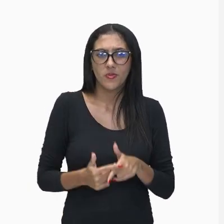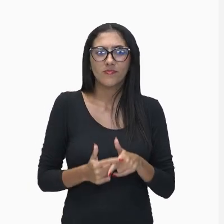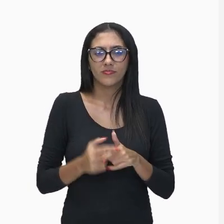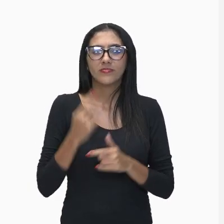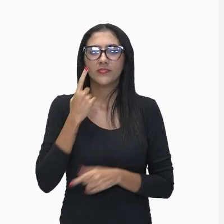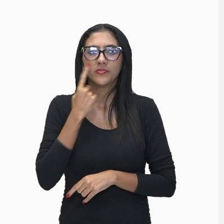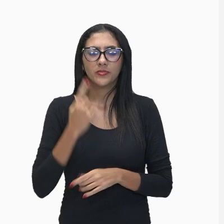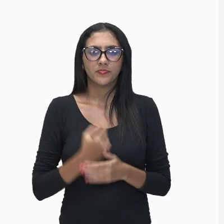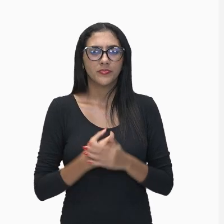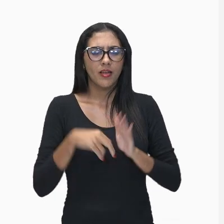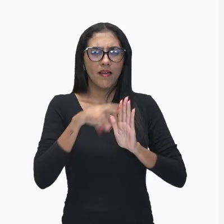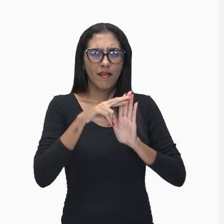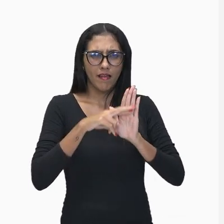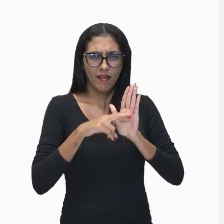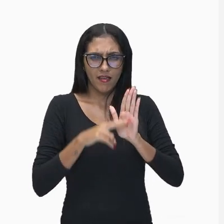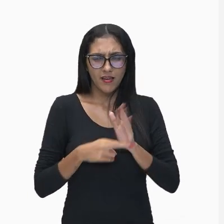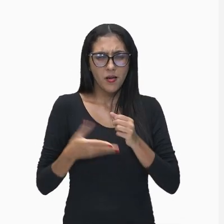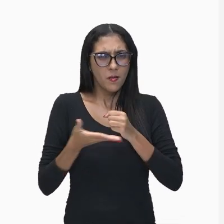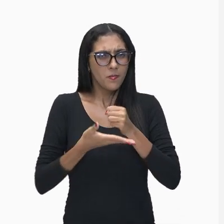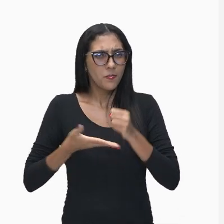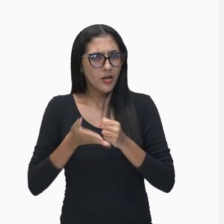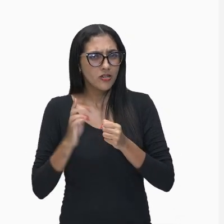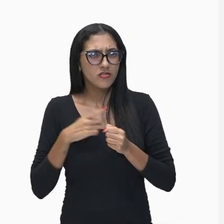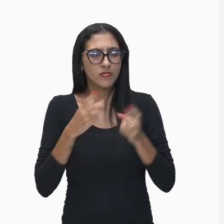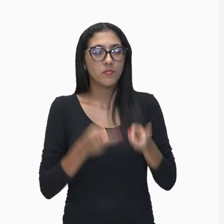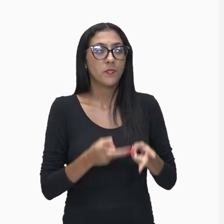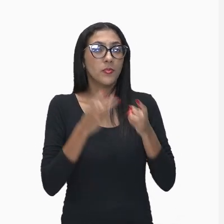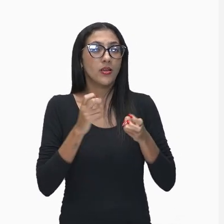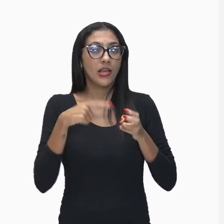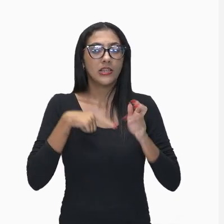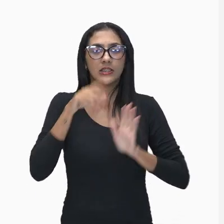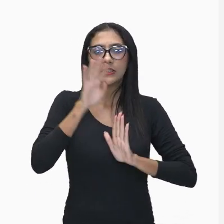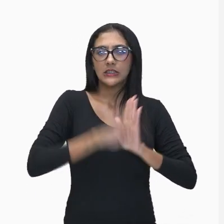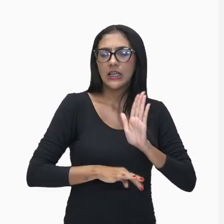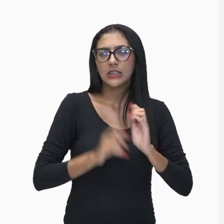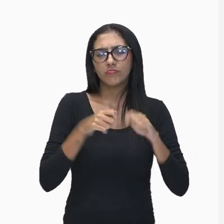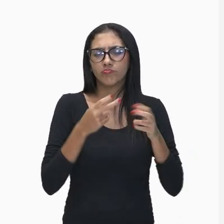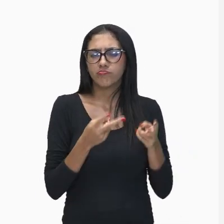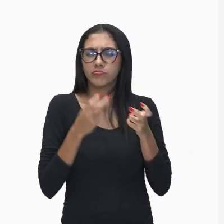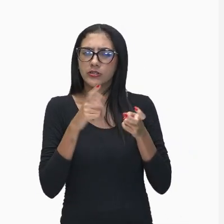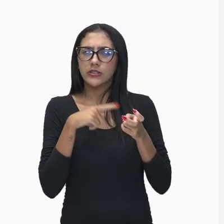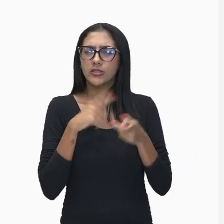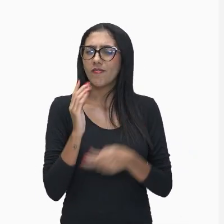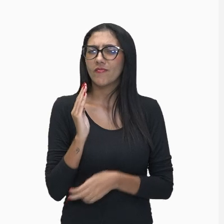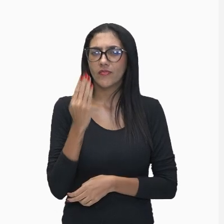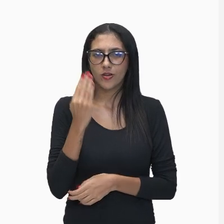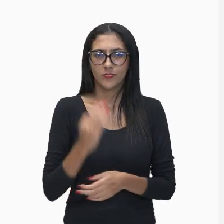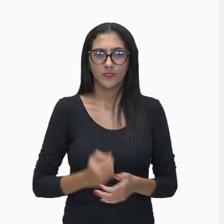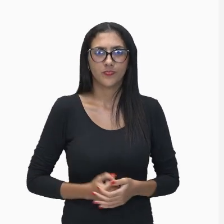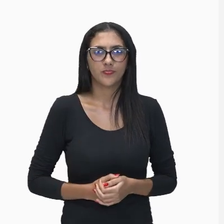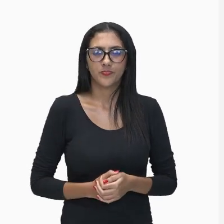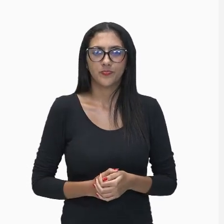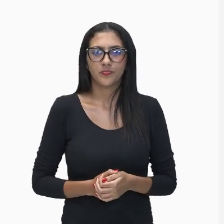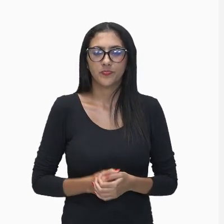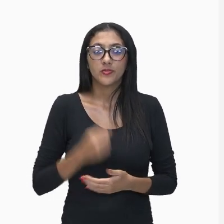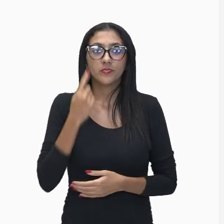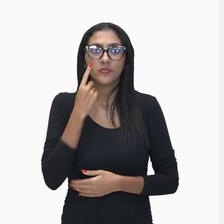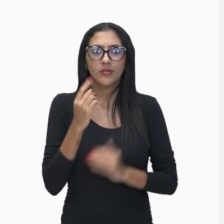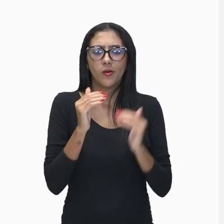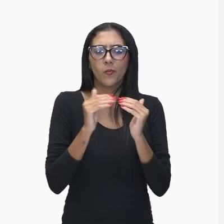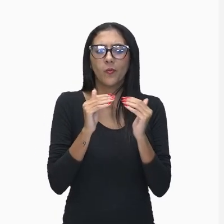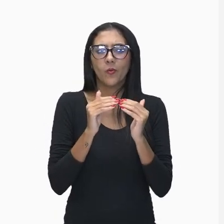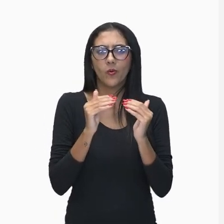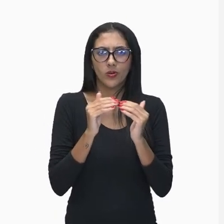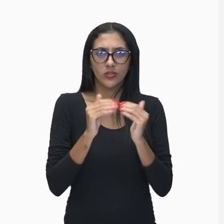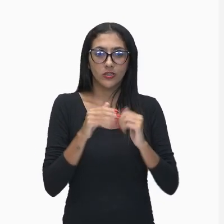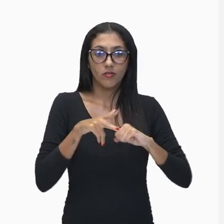já trouxe aí para a gente uma evidência de que esse texto pode ser falso, porque essa concordância entre o verbo e o sujeito